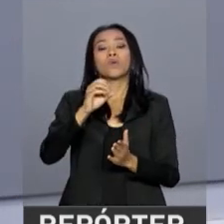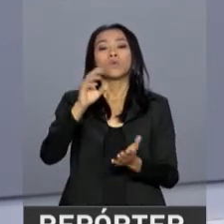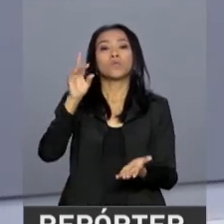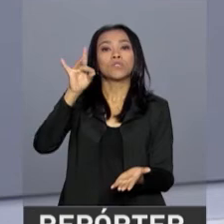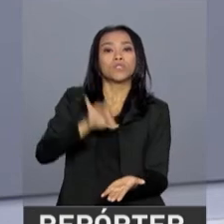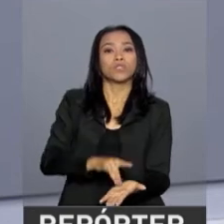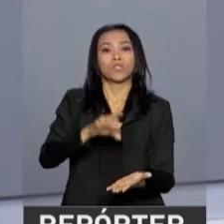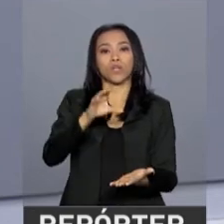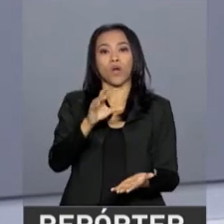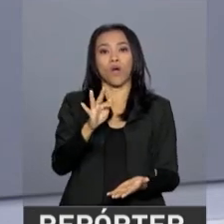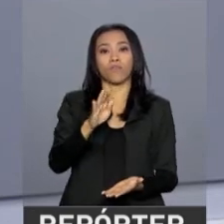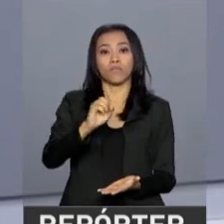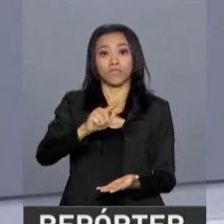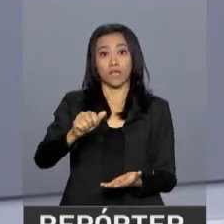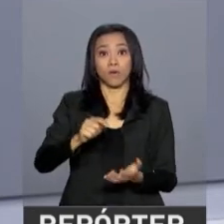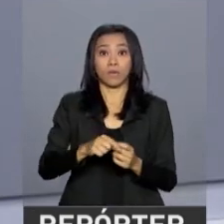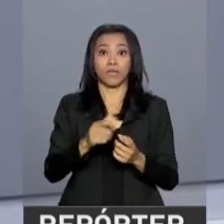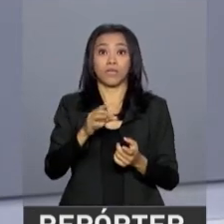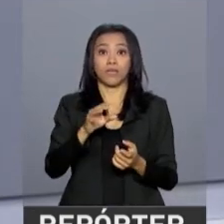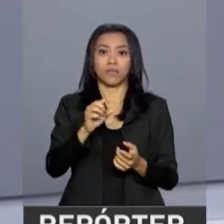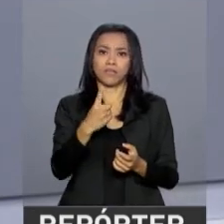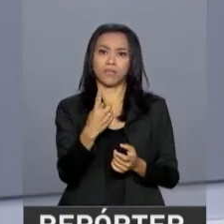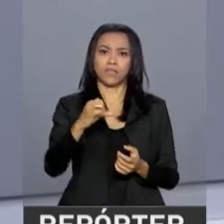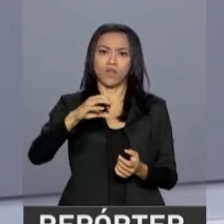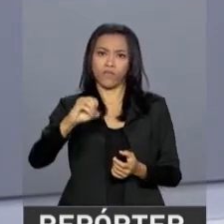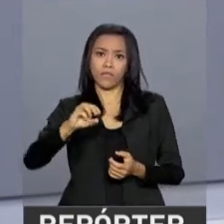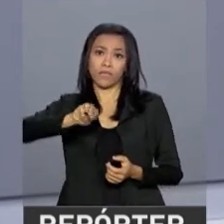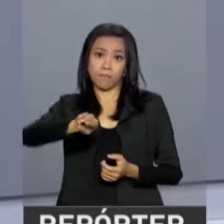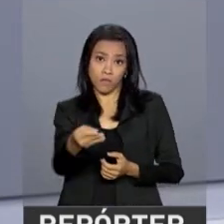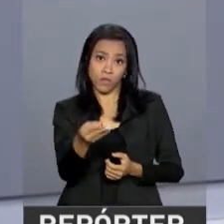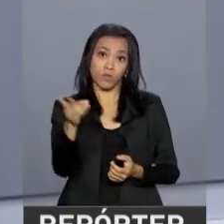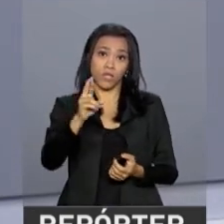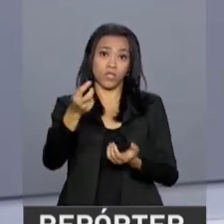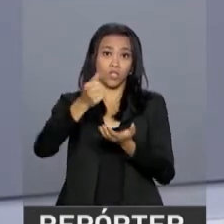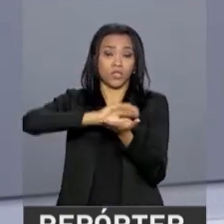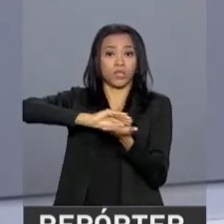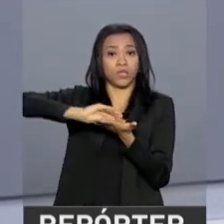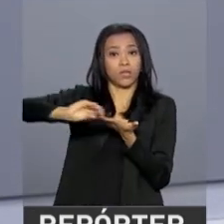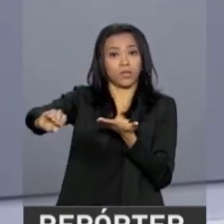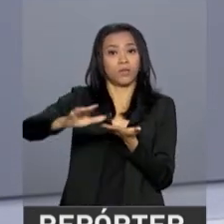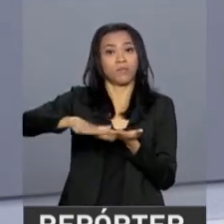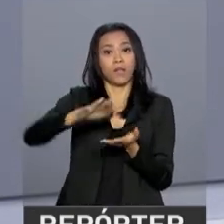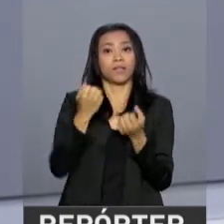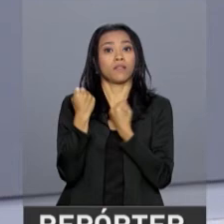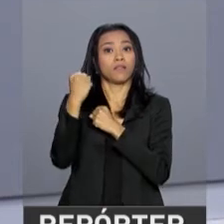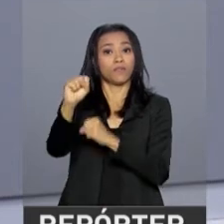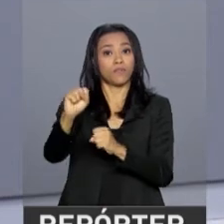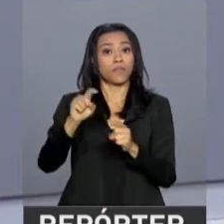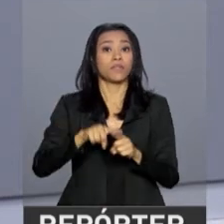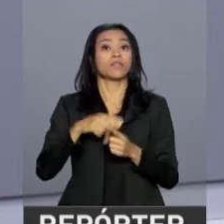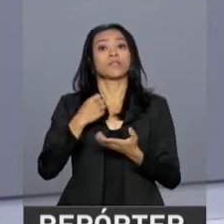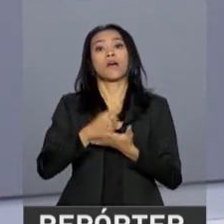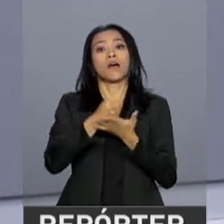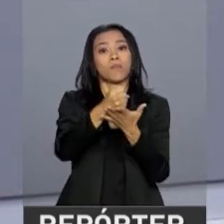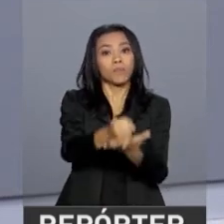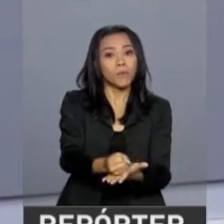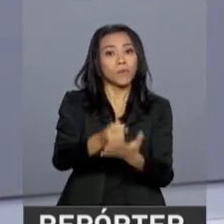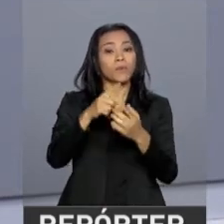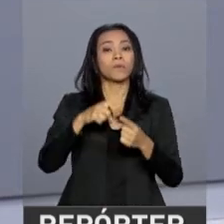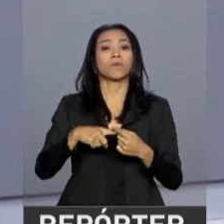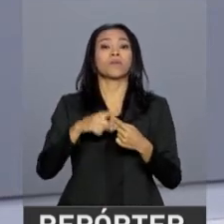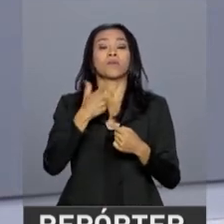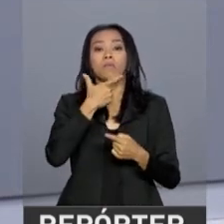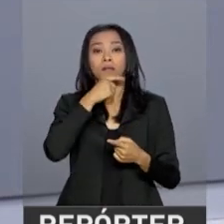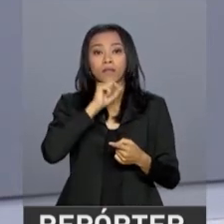190 milhões de reais em favor do ministério da defesa para assistência emergencial e acolhimento humanitário de